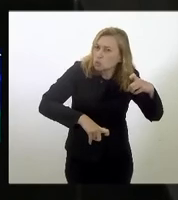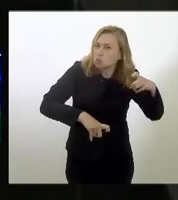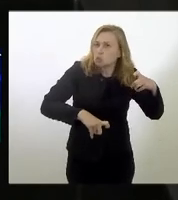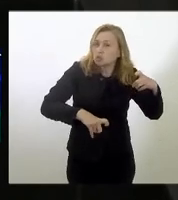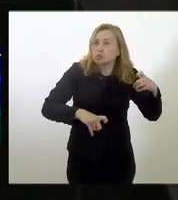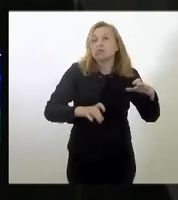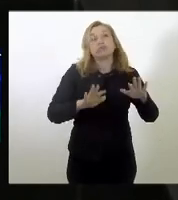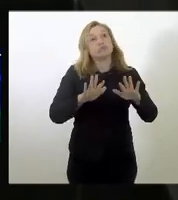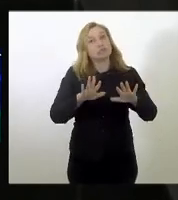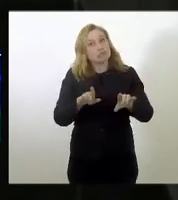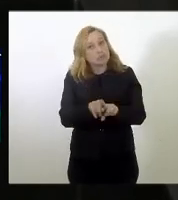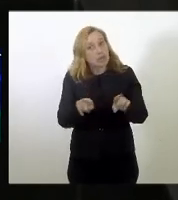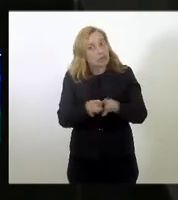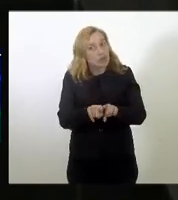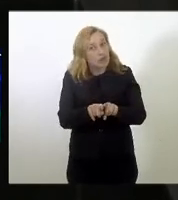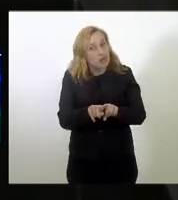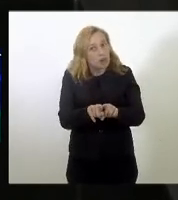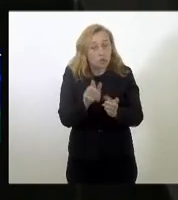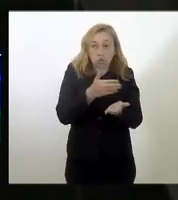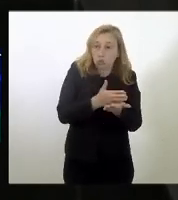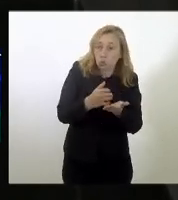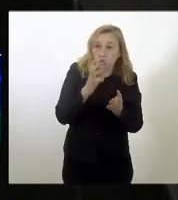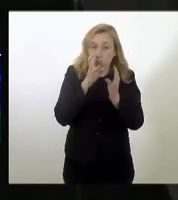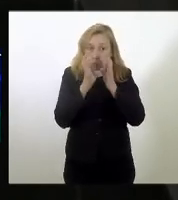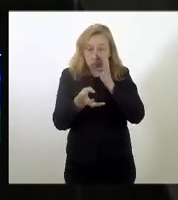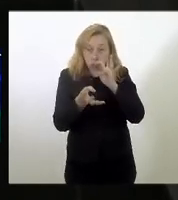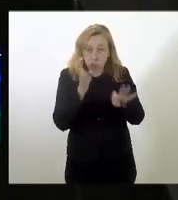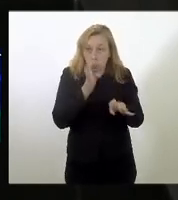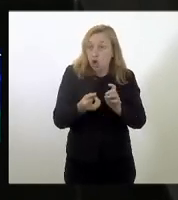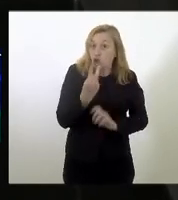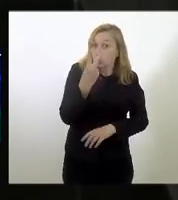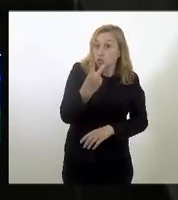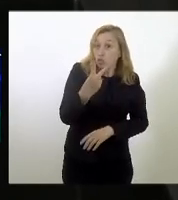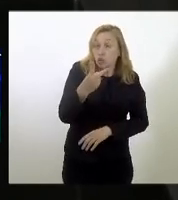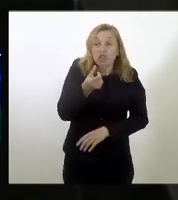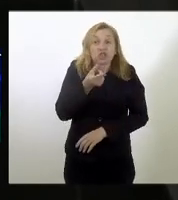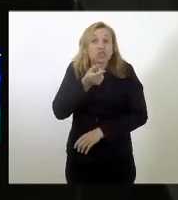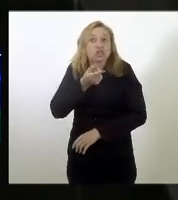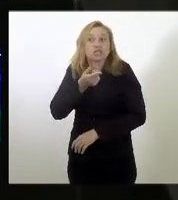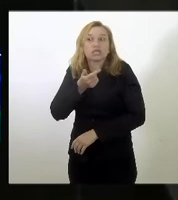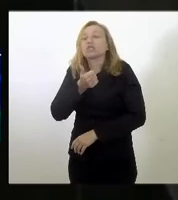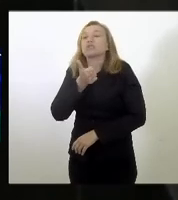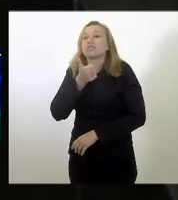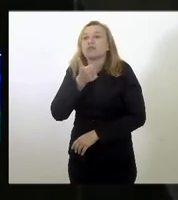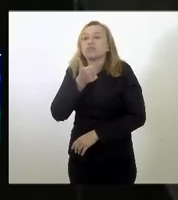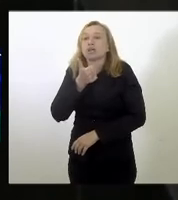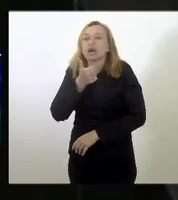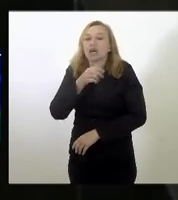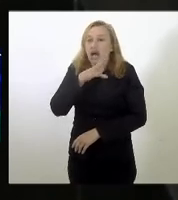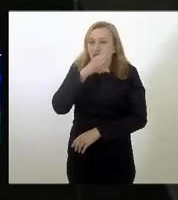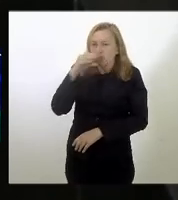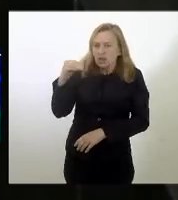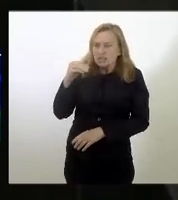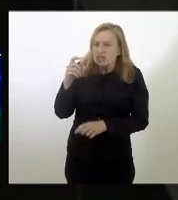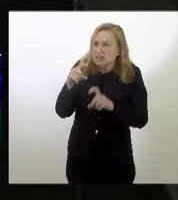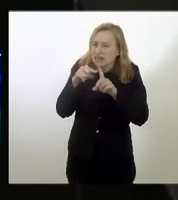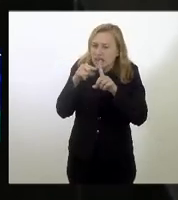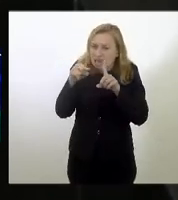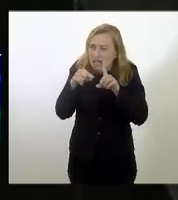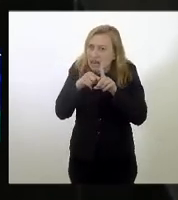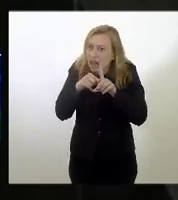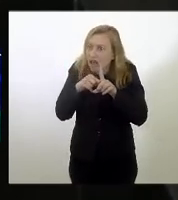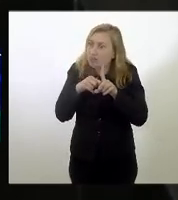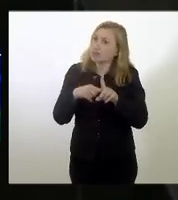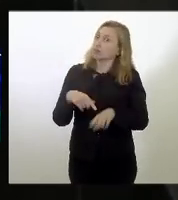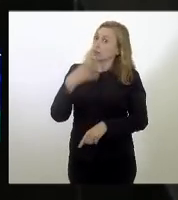a partir dessas denúncias que ocorreram, duas meninas podem estar grávidas, isso é seríssimo.